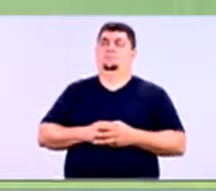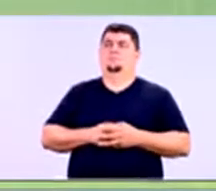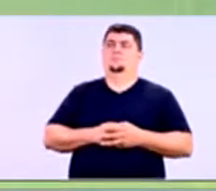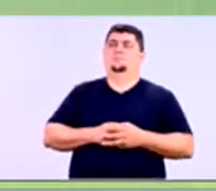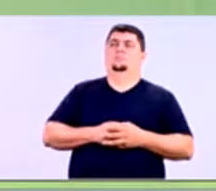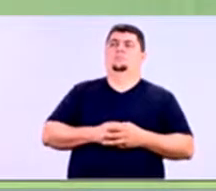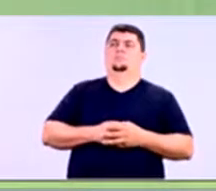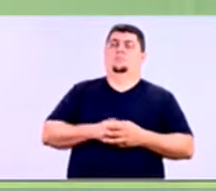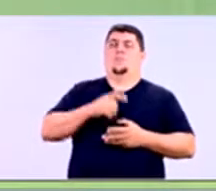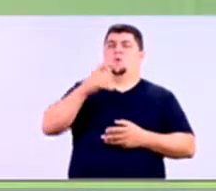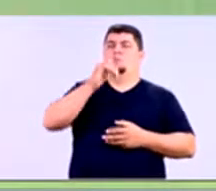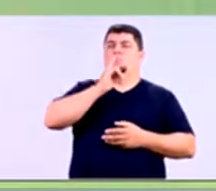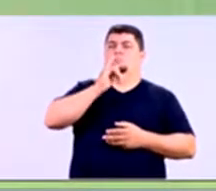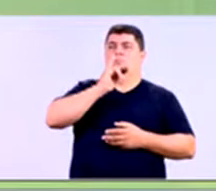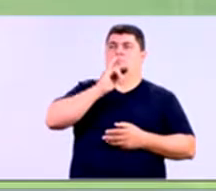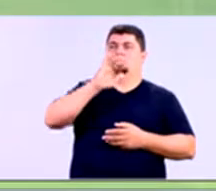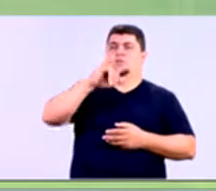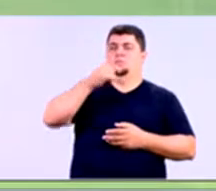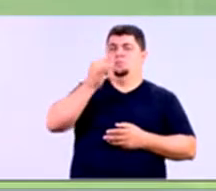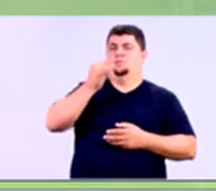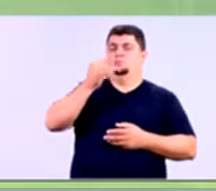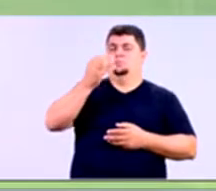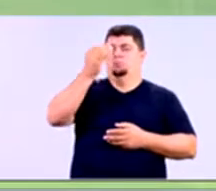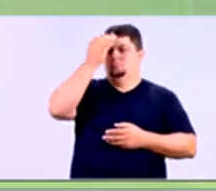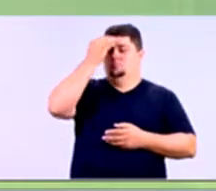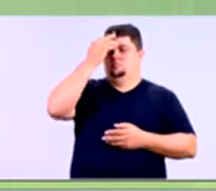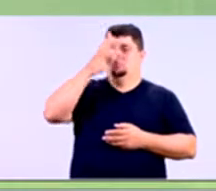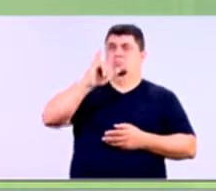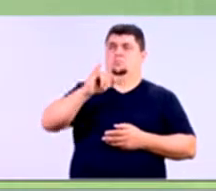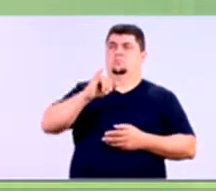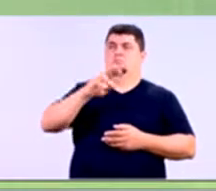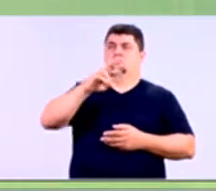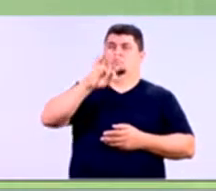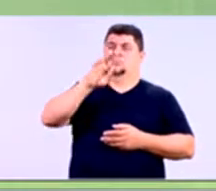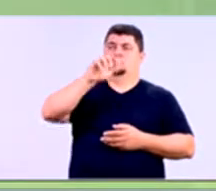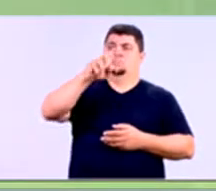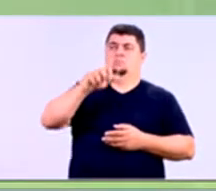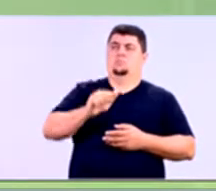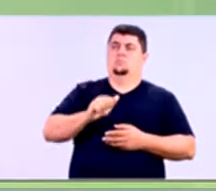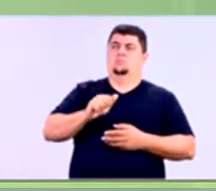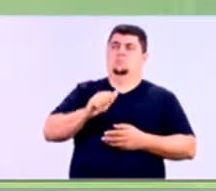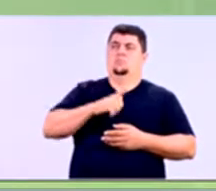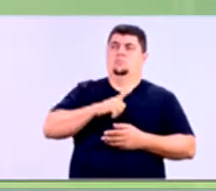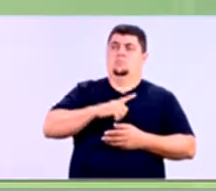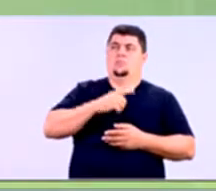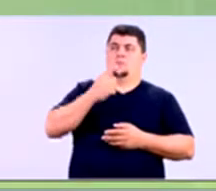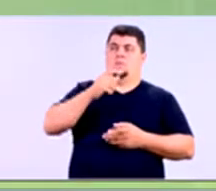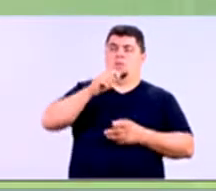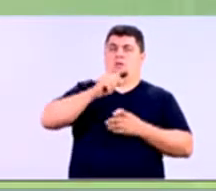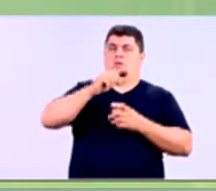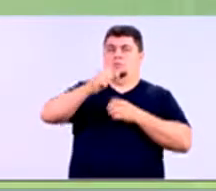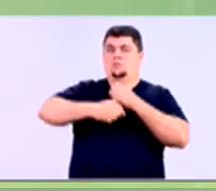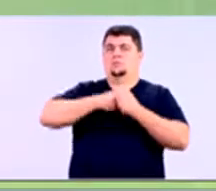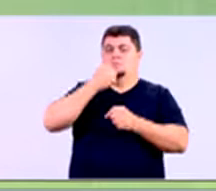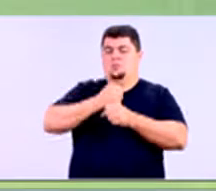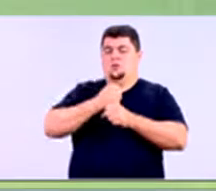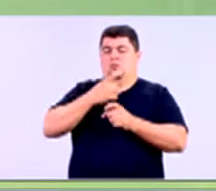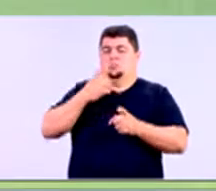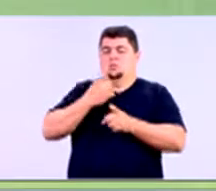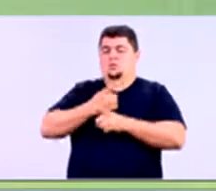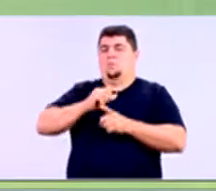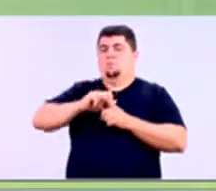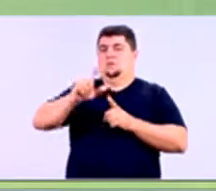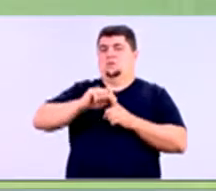Aqui outro exemplo, já aproveitando, falando de taxa, se eu tenho uma taxa anual, eu posso achar a